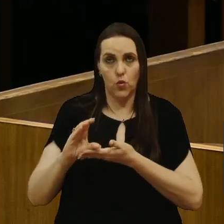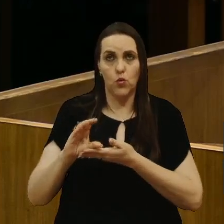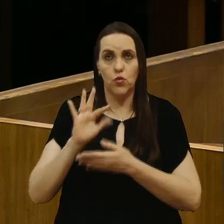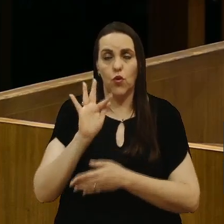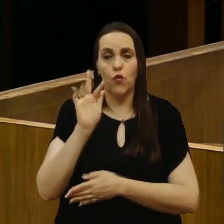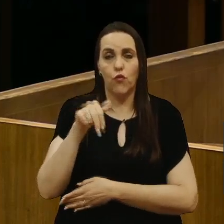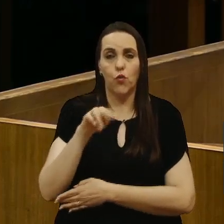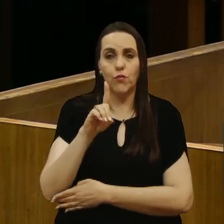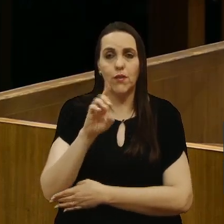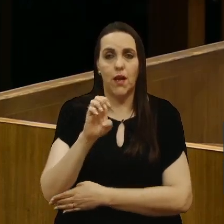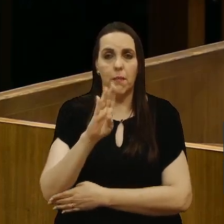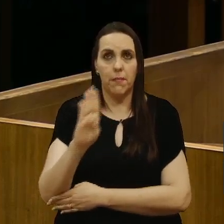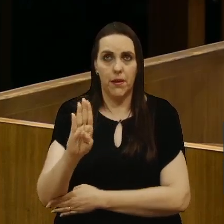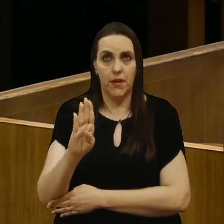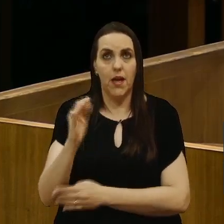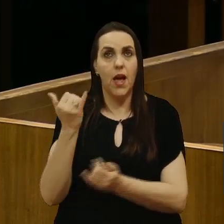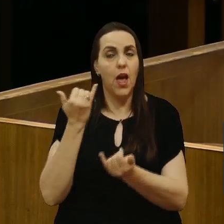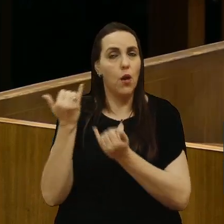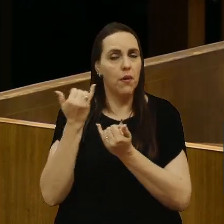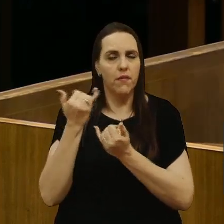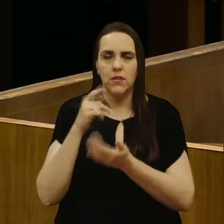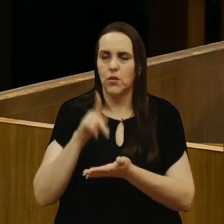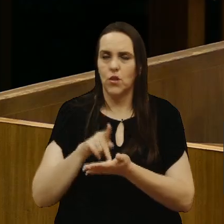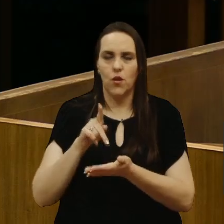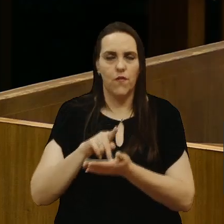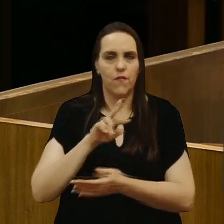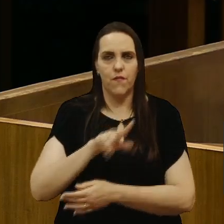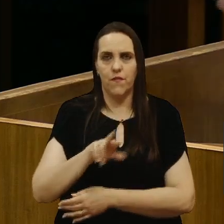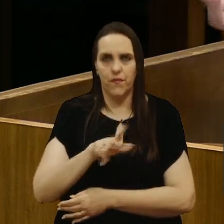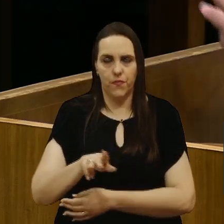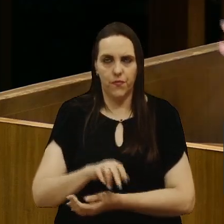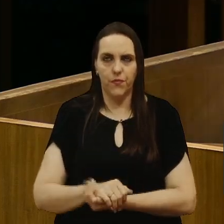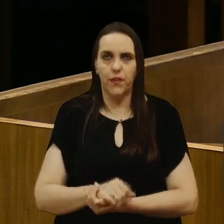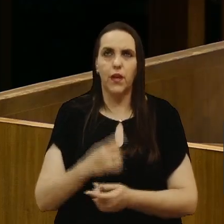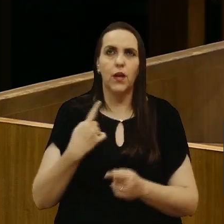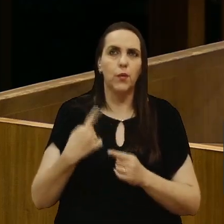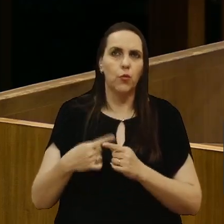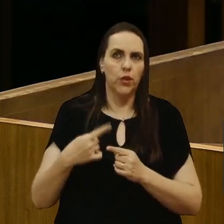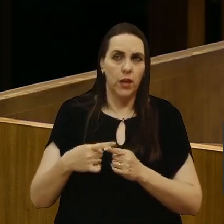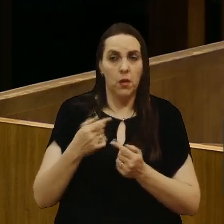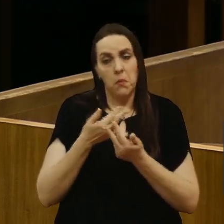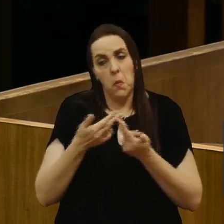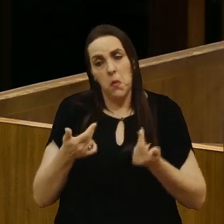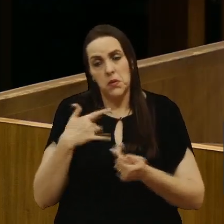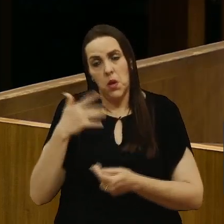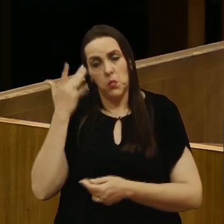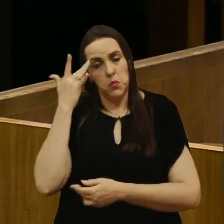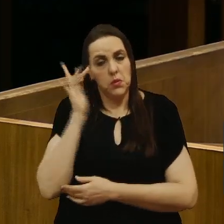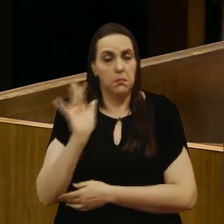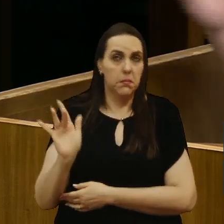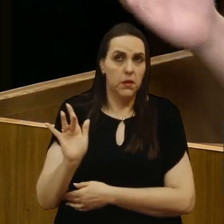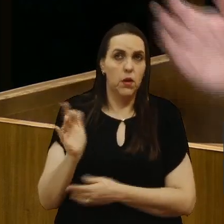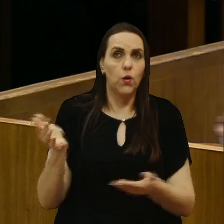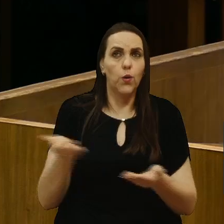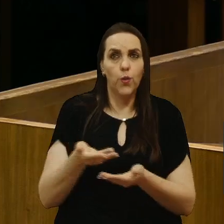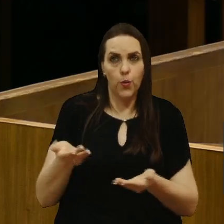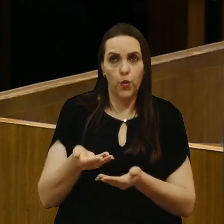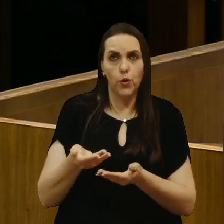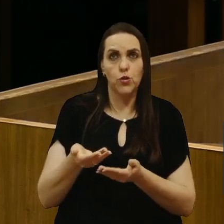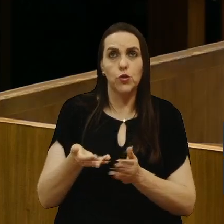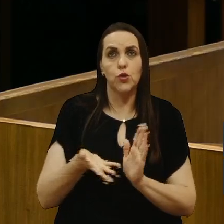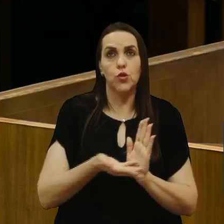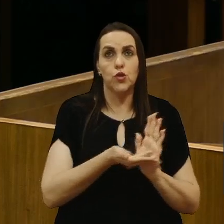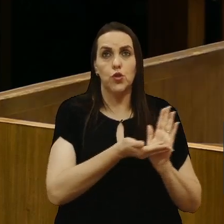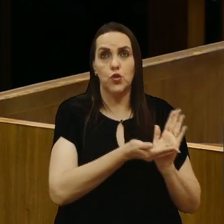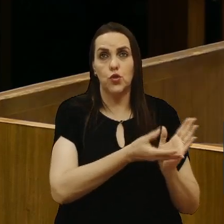Fundeb. Isso é uma informação que ela não procede, porque até uma coisa que eu não sabia, que hoje nós estamos retirando